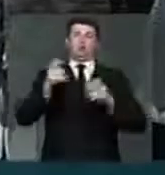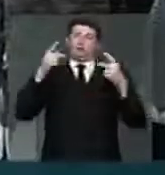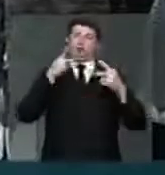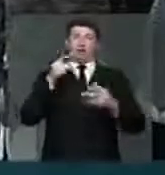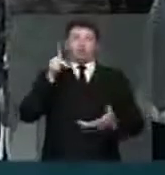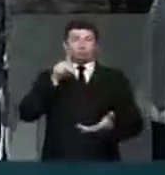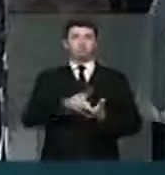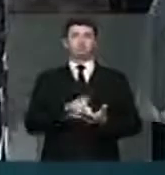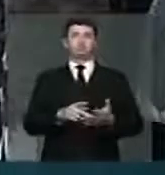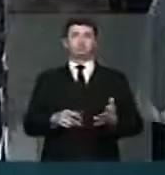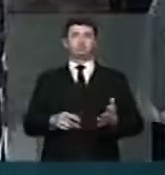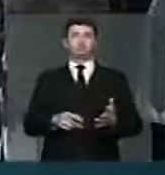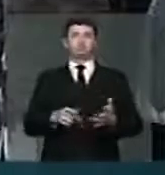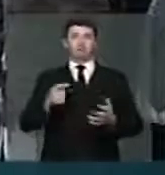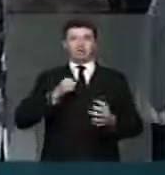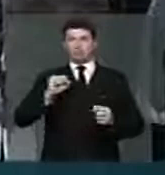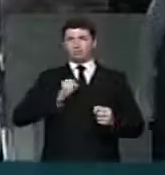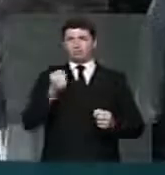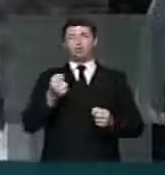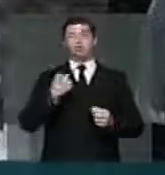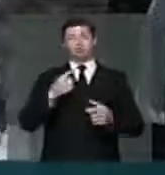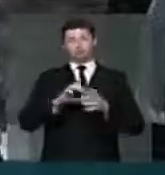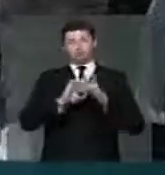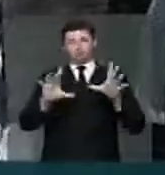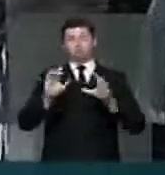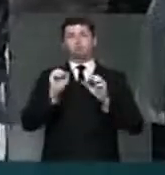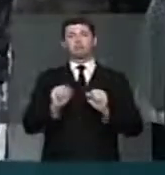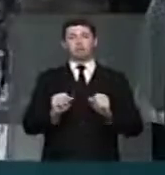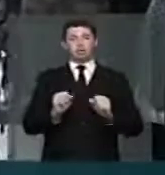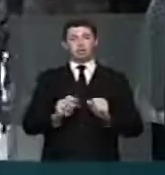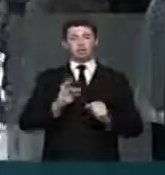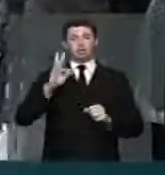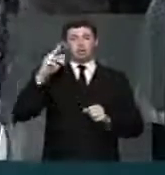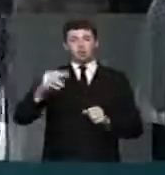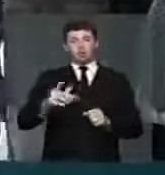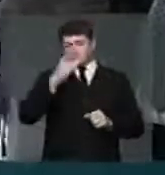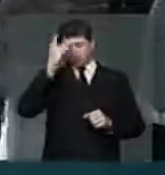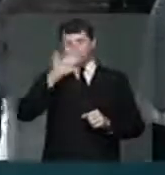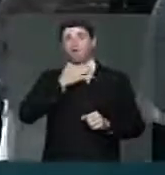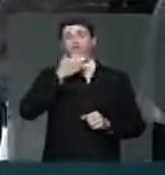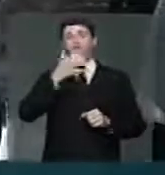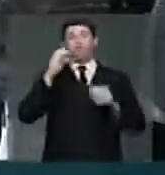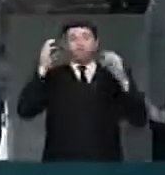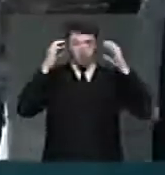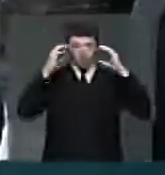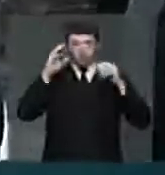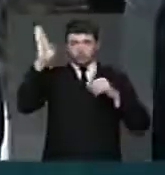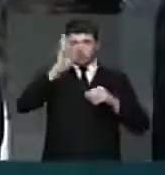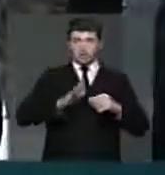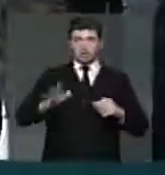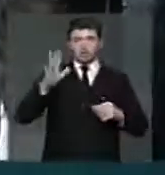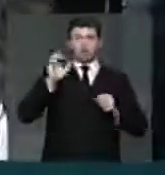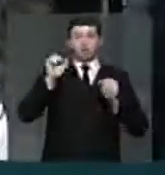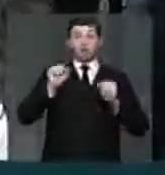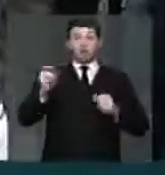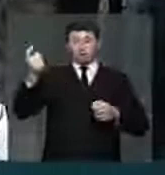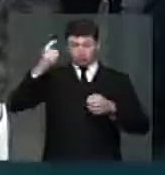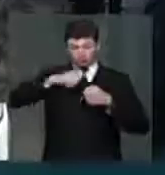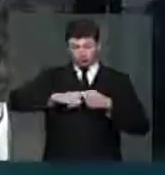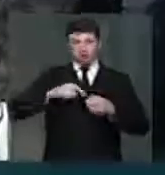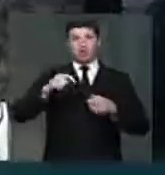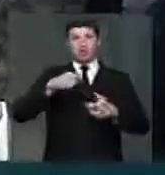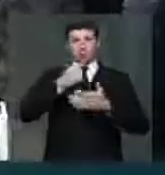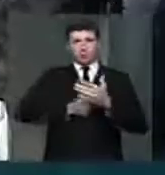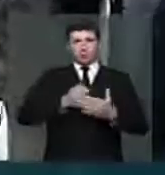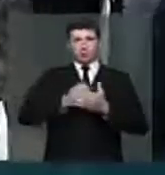meu descontentamento, me coloco à disposição de todos os fonoaudiólogos brasileiros para retomar esta luta e